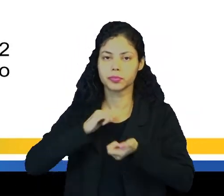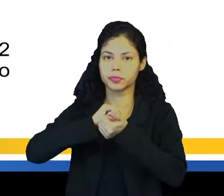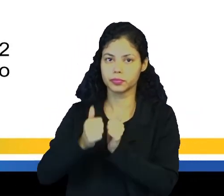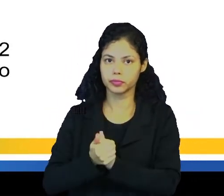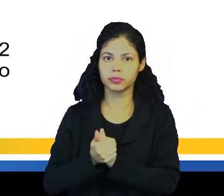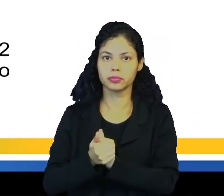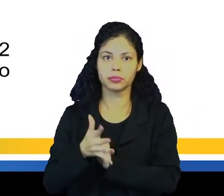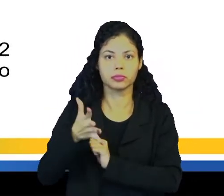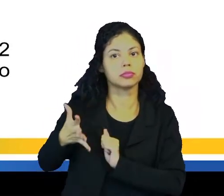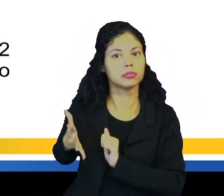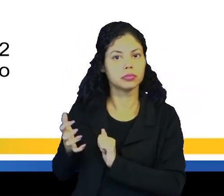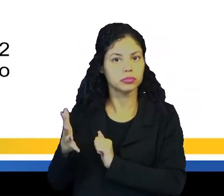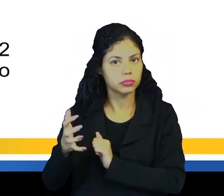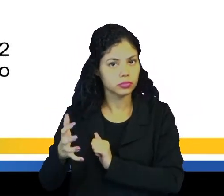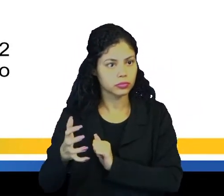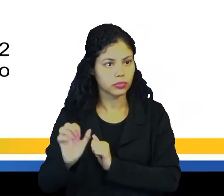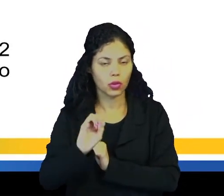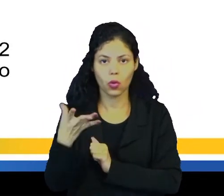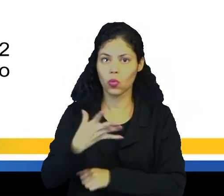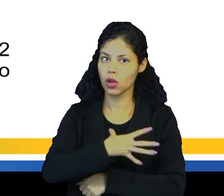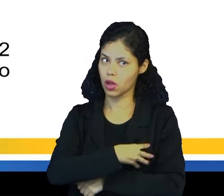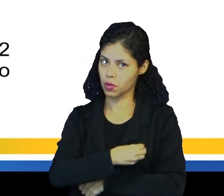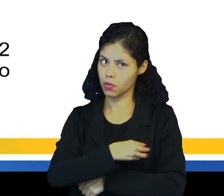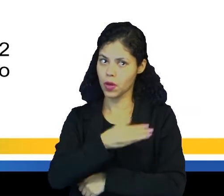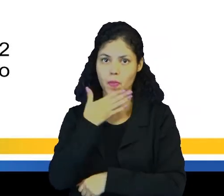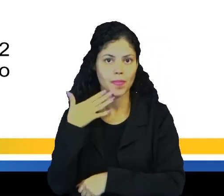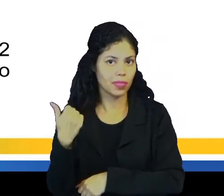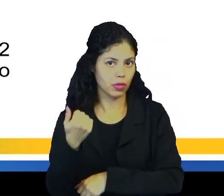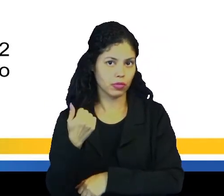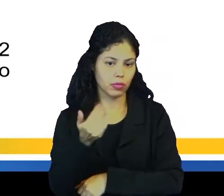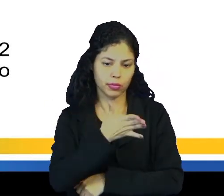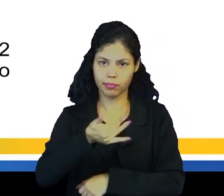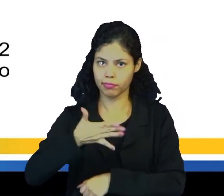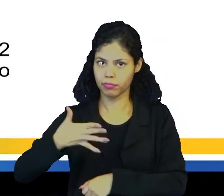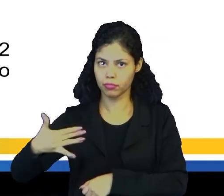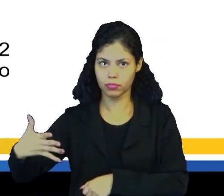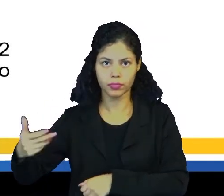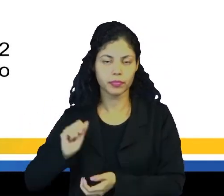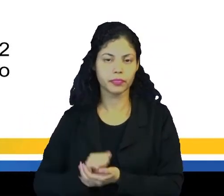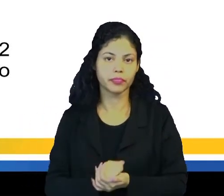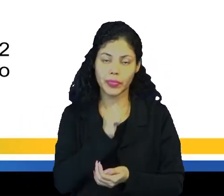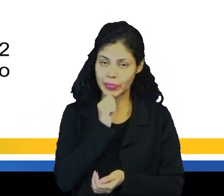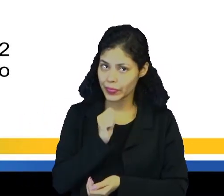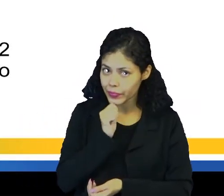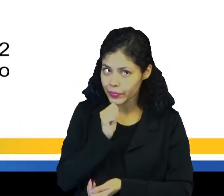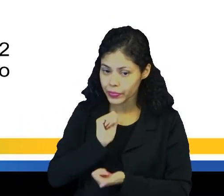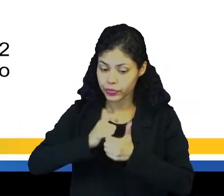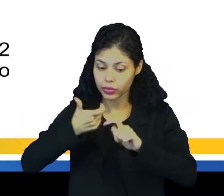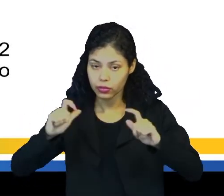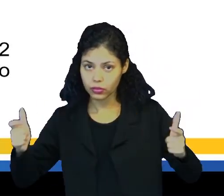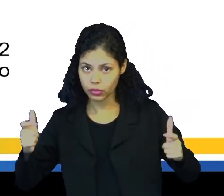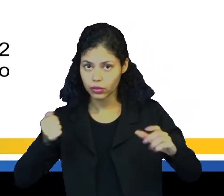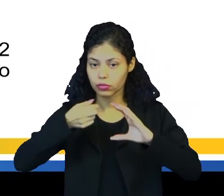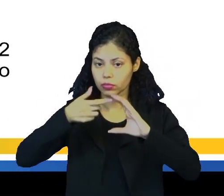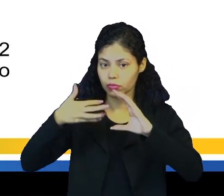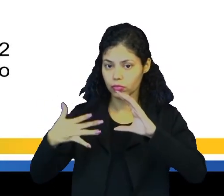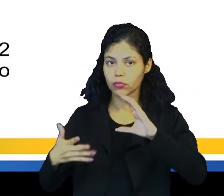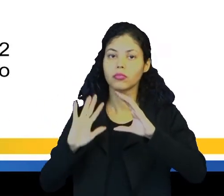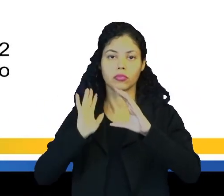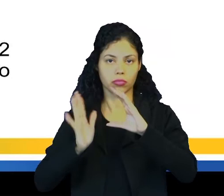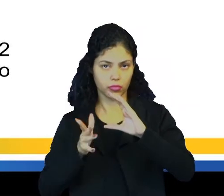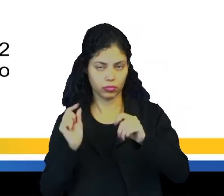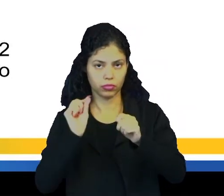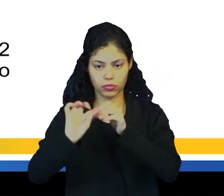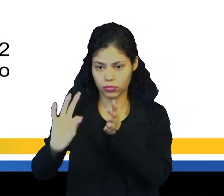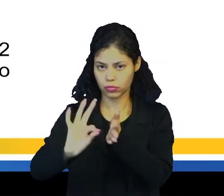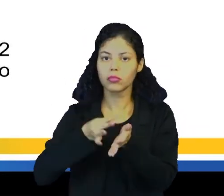adaptado que uma bactéria ou que um mamífero se adaptou melhor que um peixe. A adaptação permite o aumento das espécies. Já foram descritos